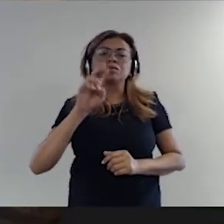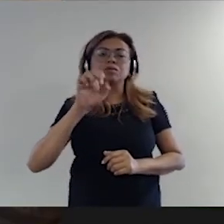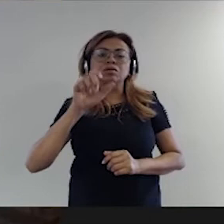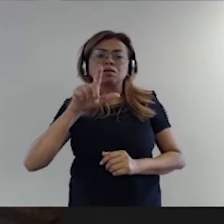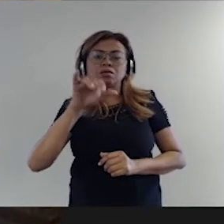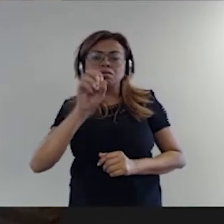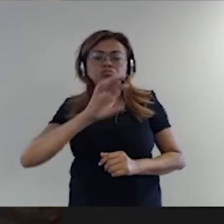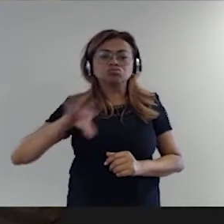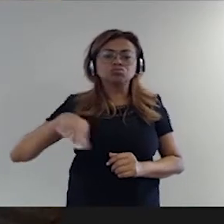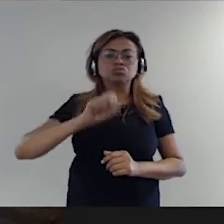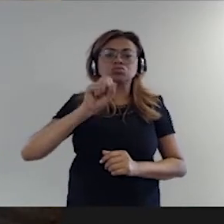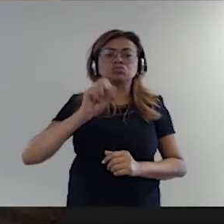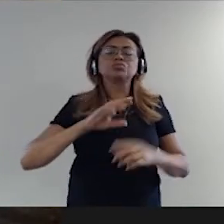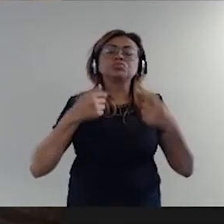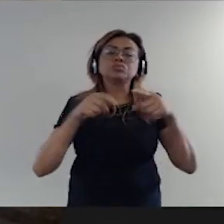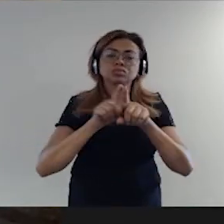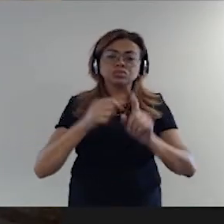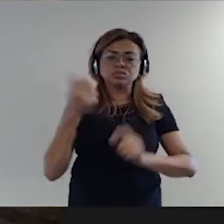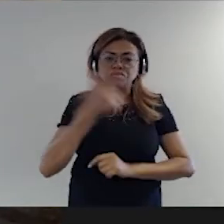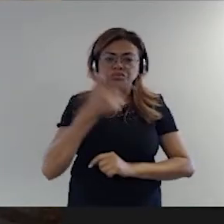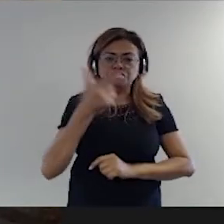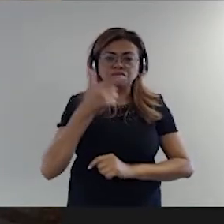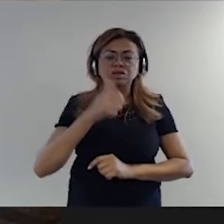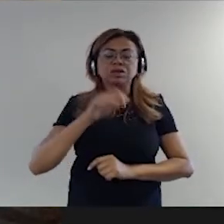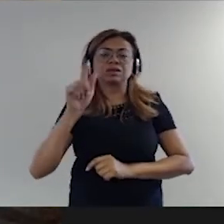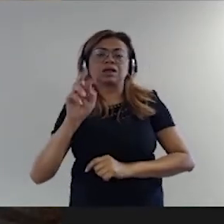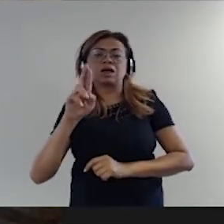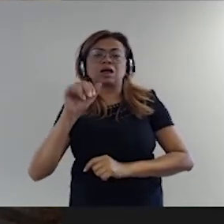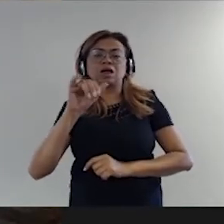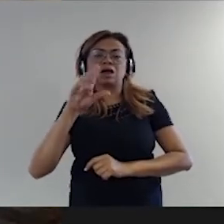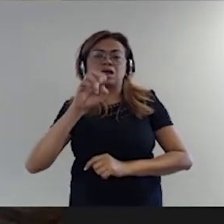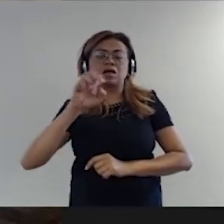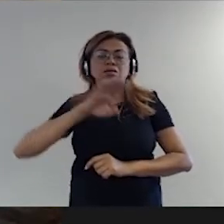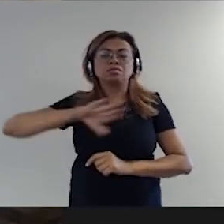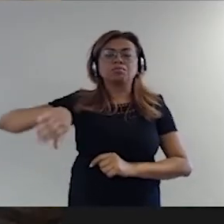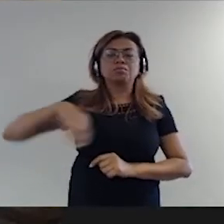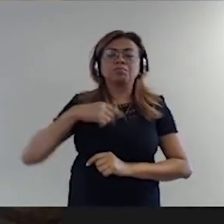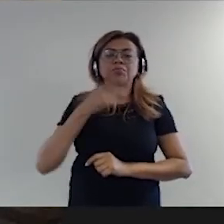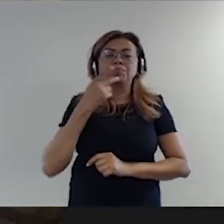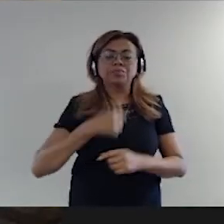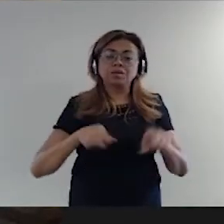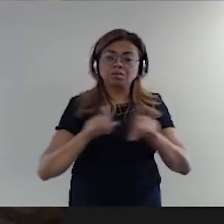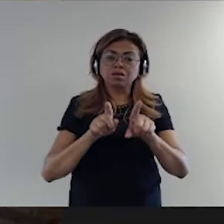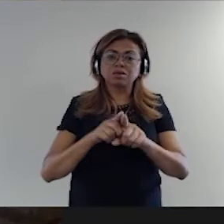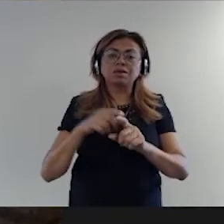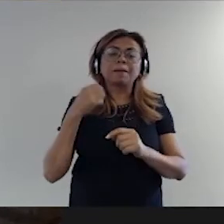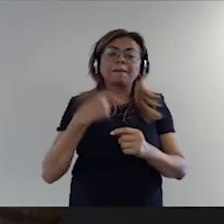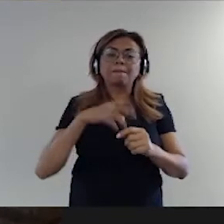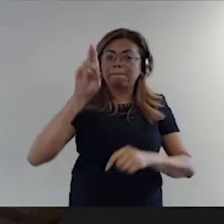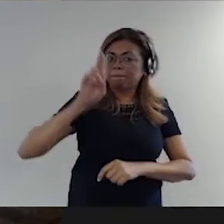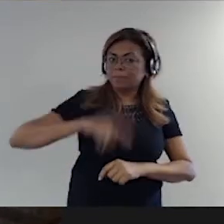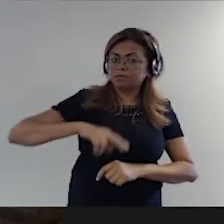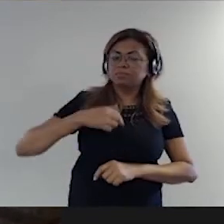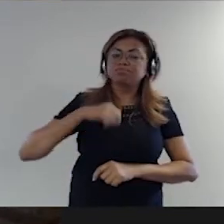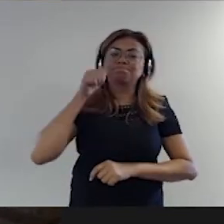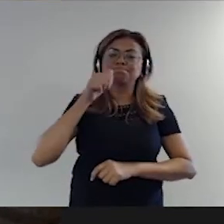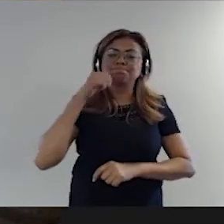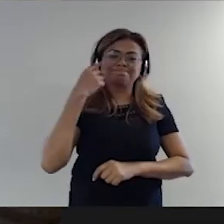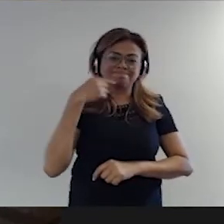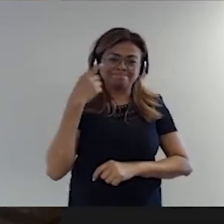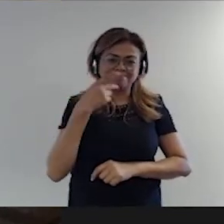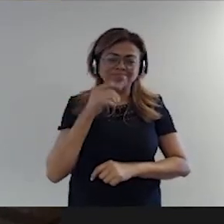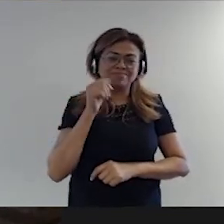Choi, minha vice-presidente Grace Benayon, junto com a doutora Solange, representando a advocacia feminina no nosso país. Eu